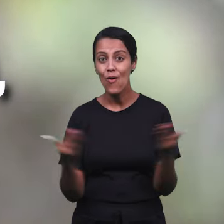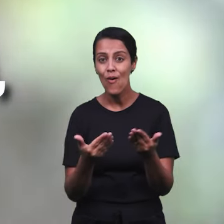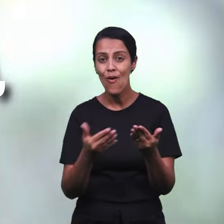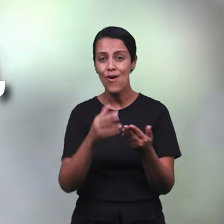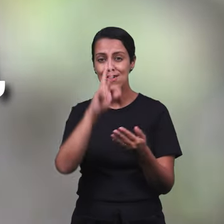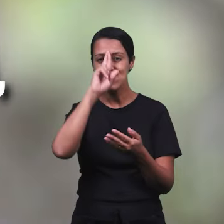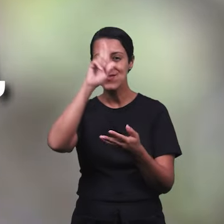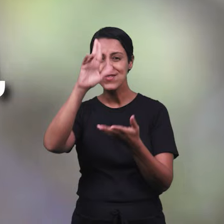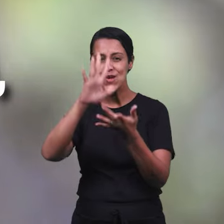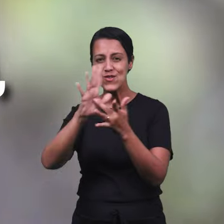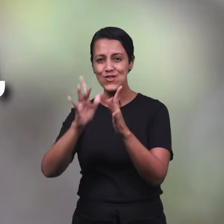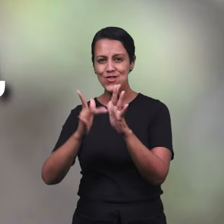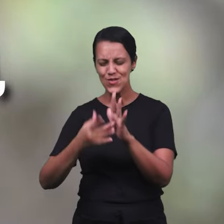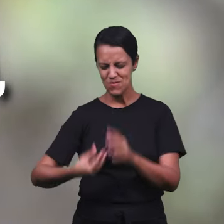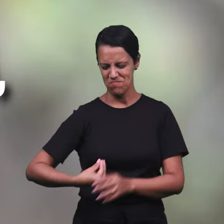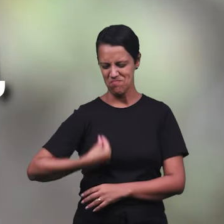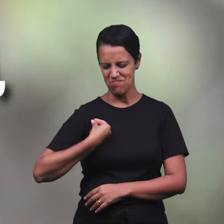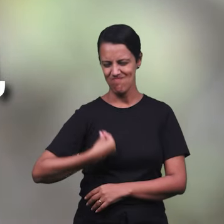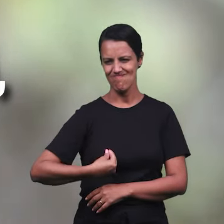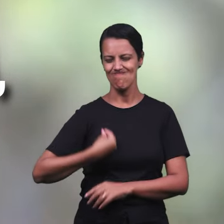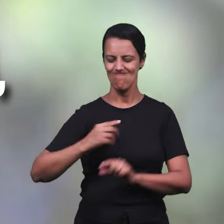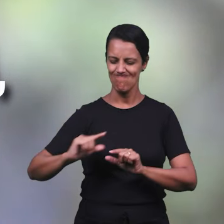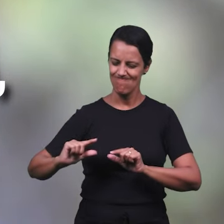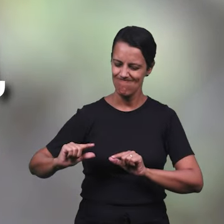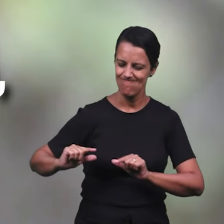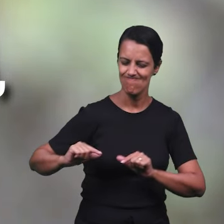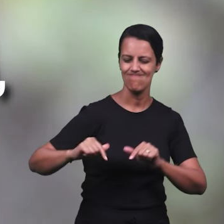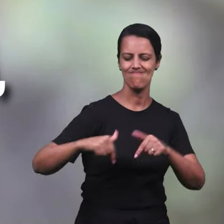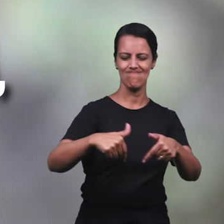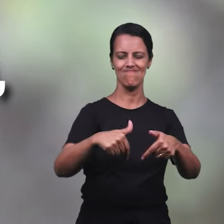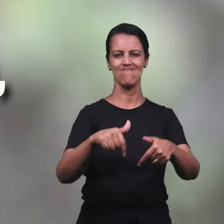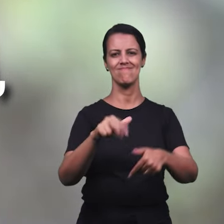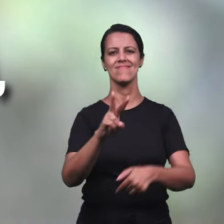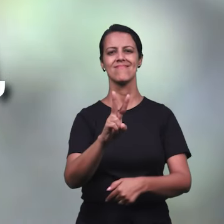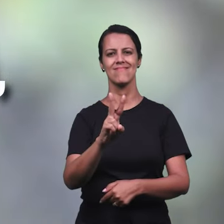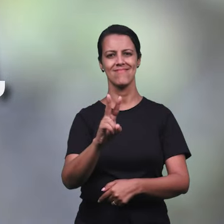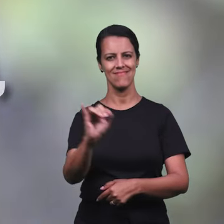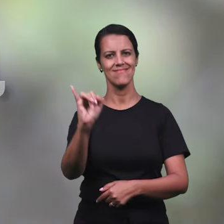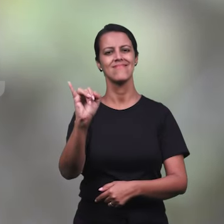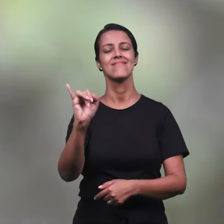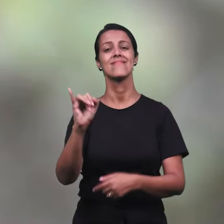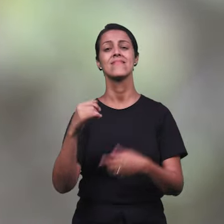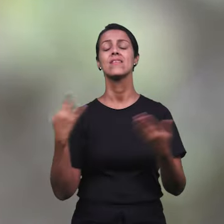inita Cristo vai hoje passar